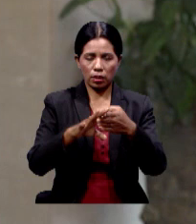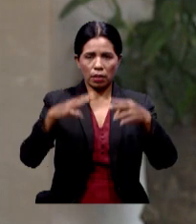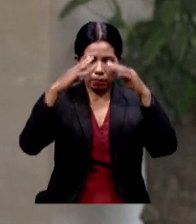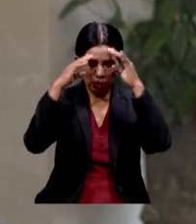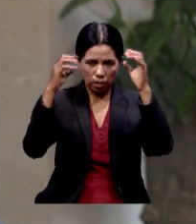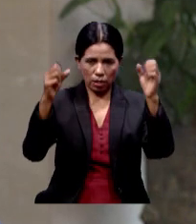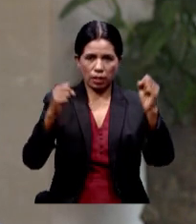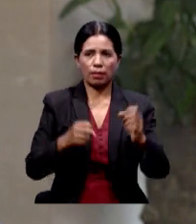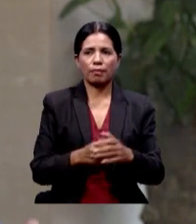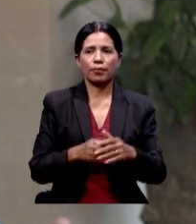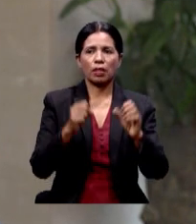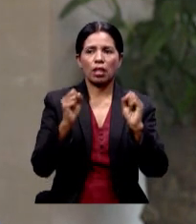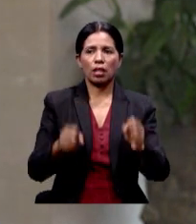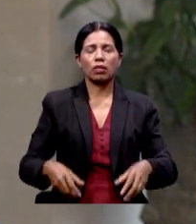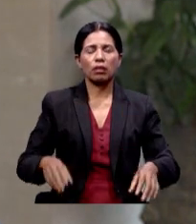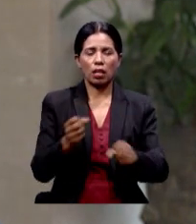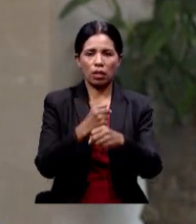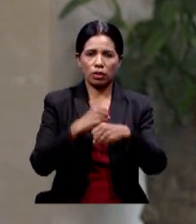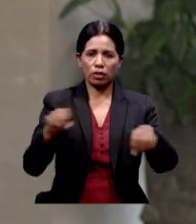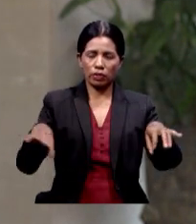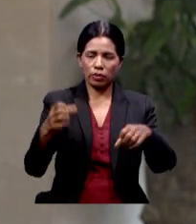presidente, a tu reforça a Lutan,